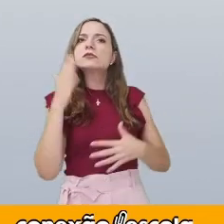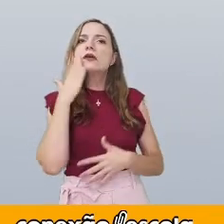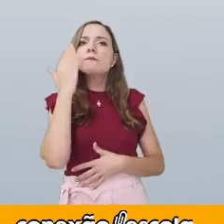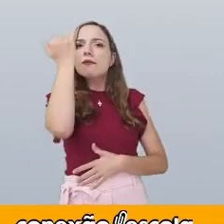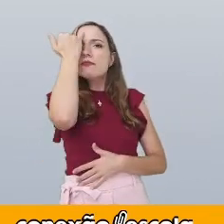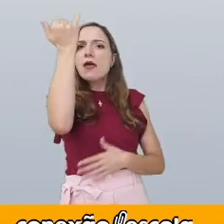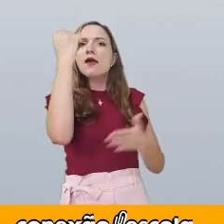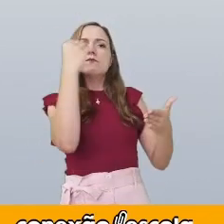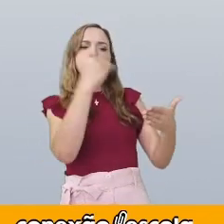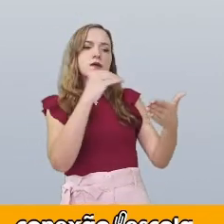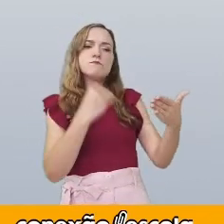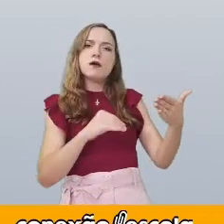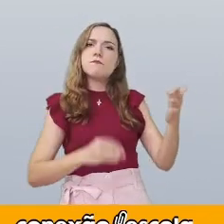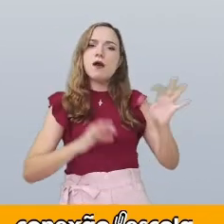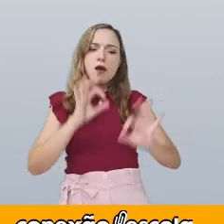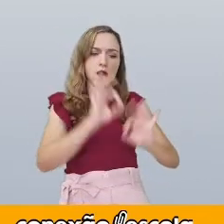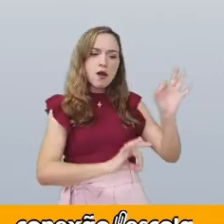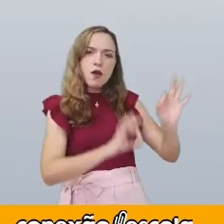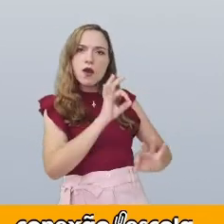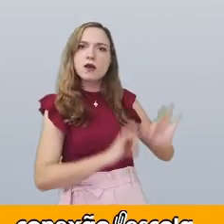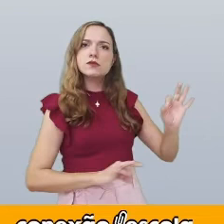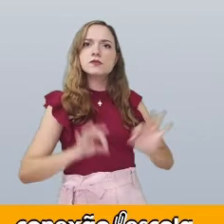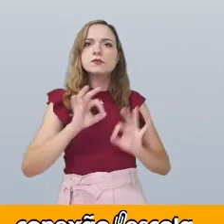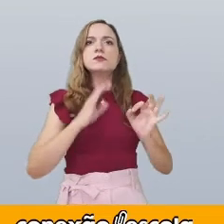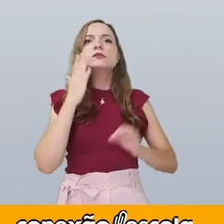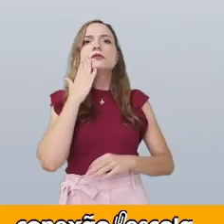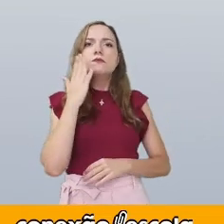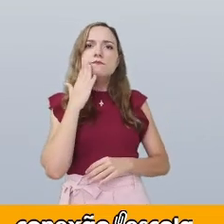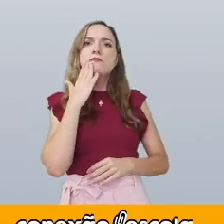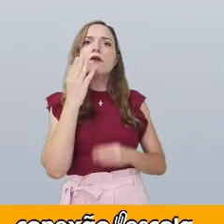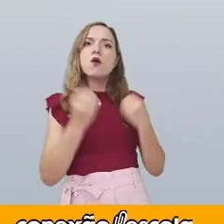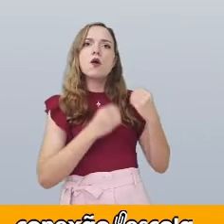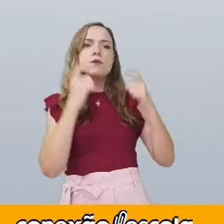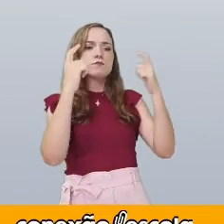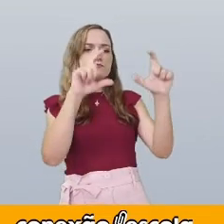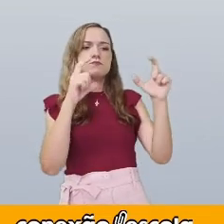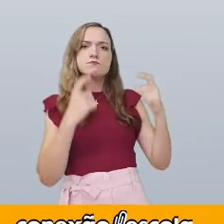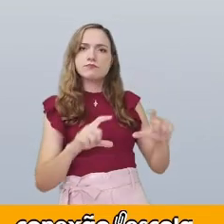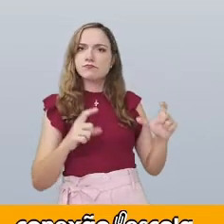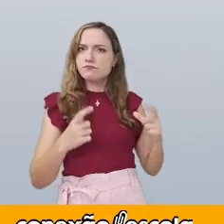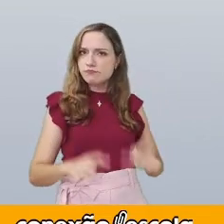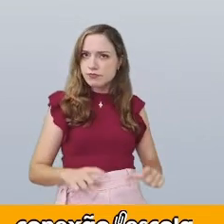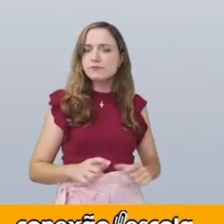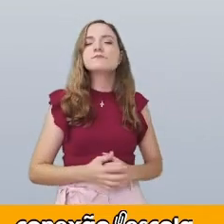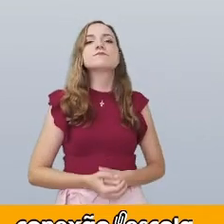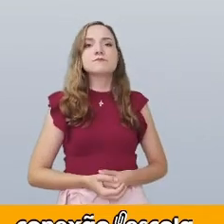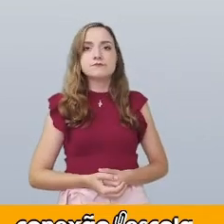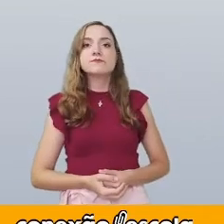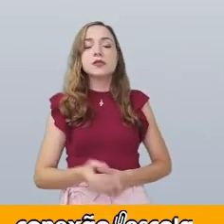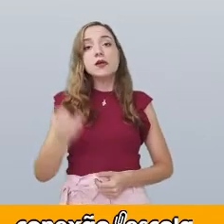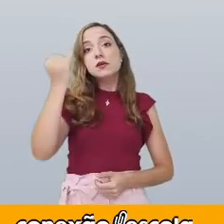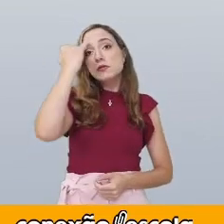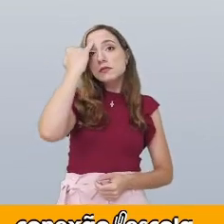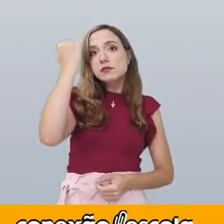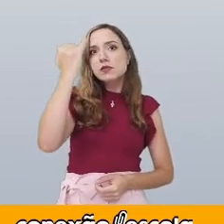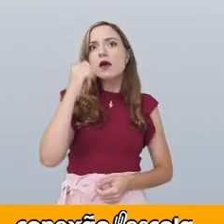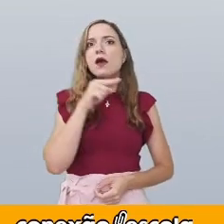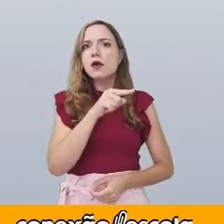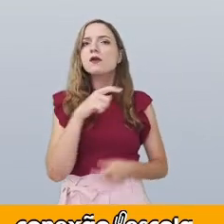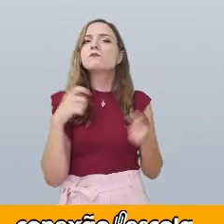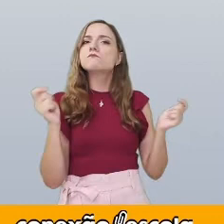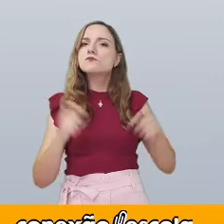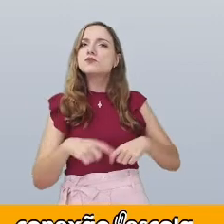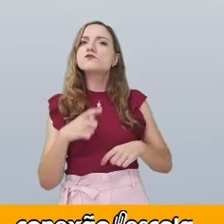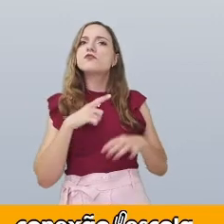ideias organizadas, distribuídas ao longo dos parágrafos. Essas ideias, elas são amarradas